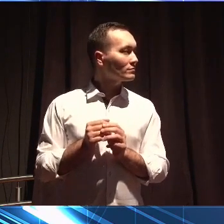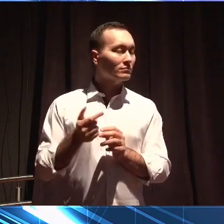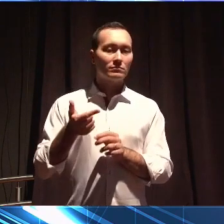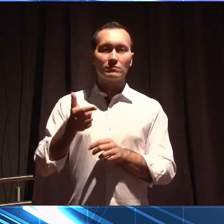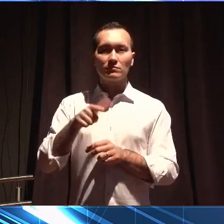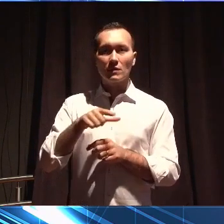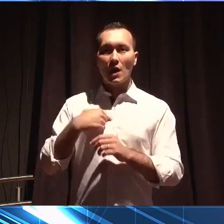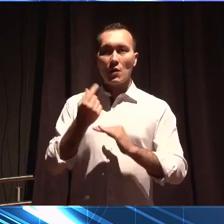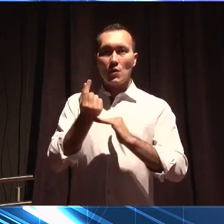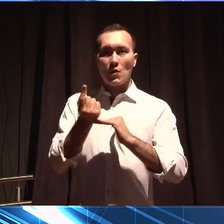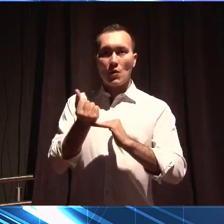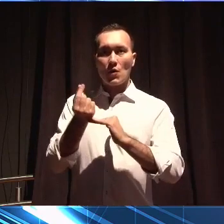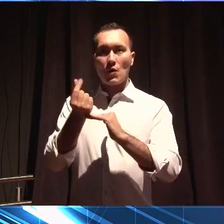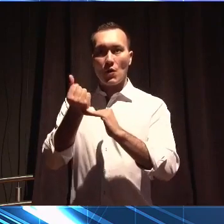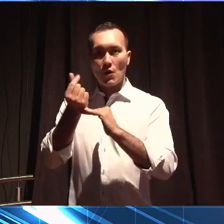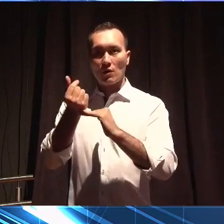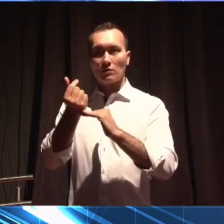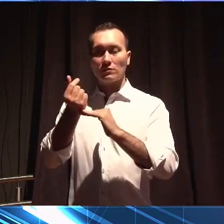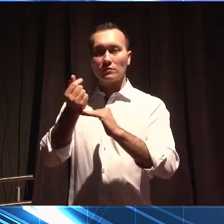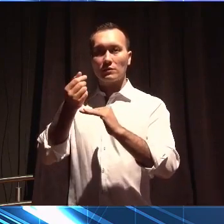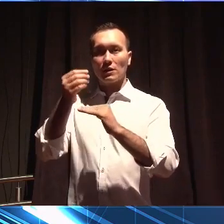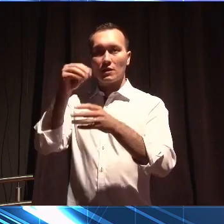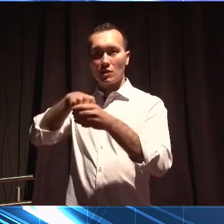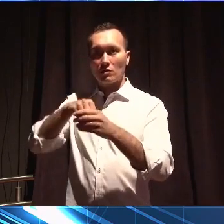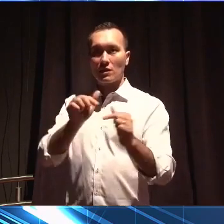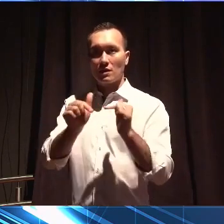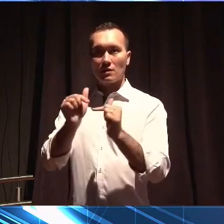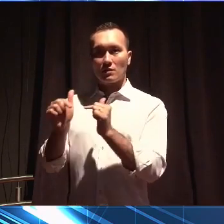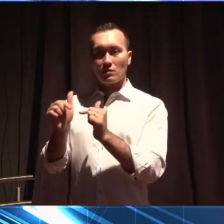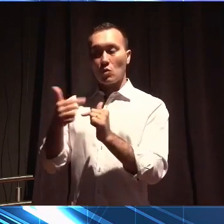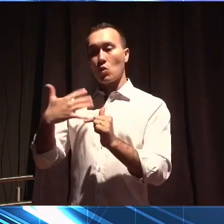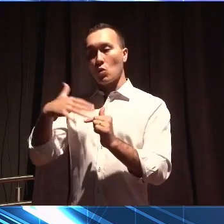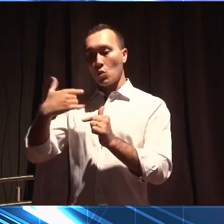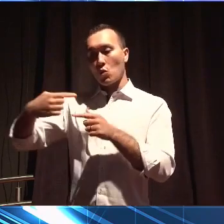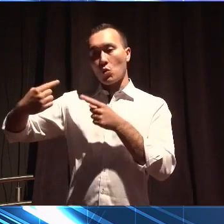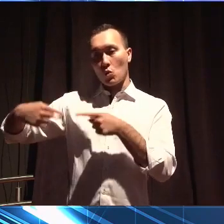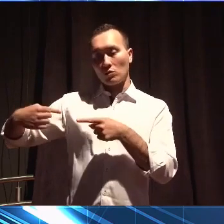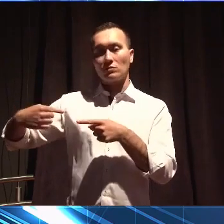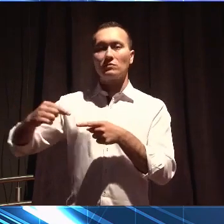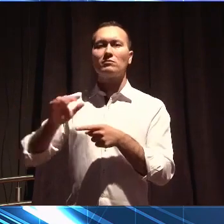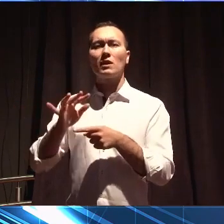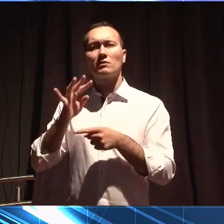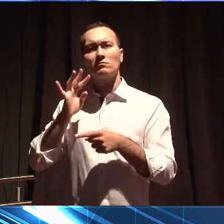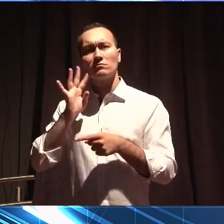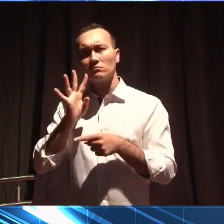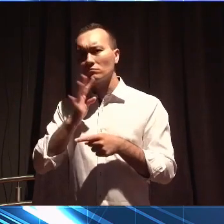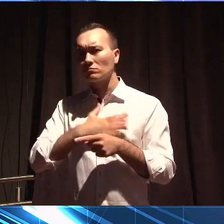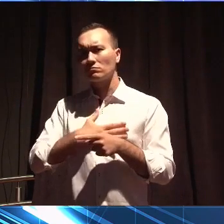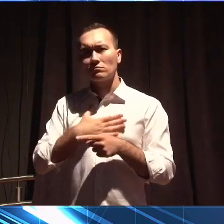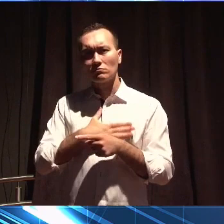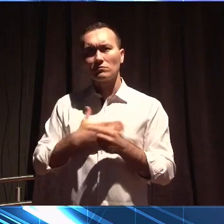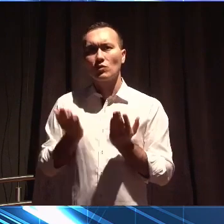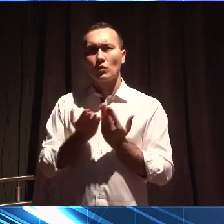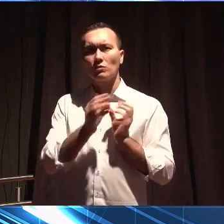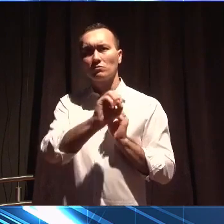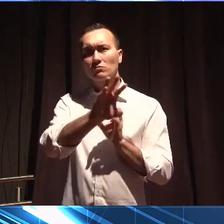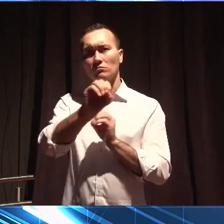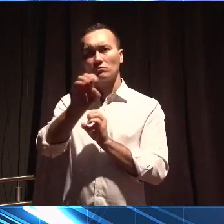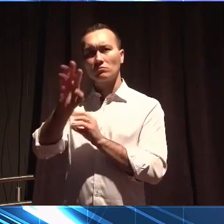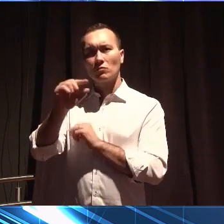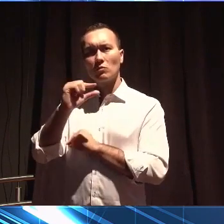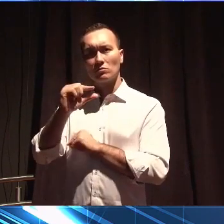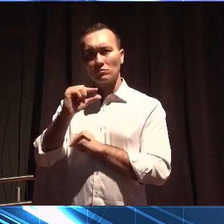FinOps nesses últimos 2 anos tem sido um desafio bem bacana. E vai ser um prazer enorme poder compartilhar um pouco desse conhecimento com